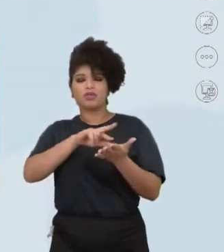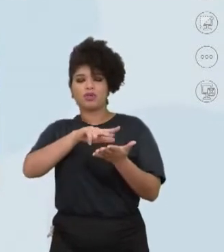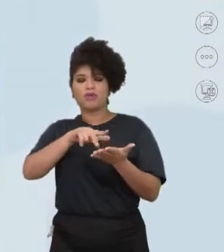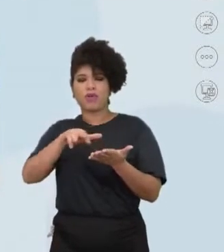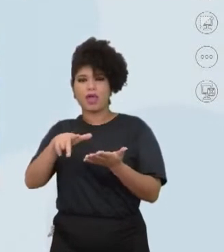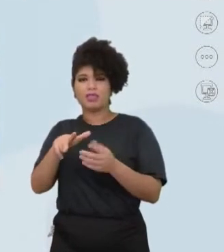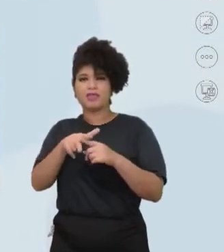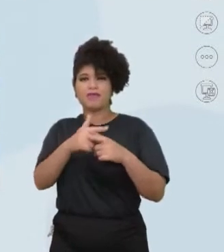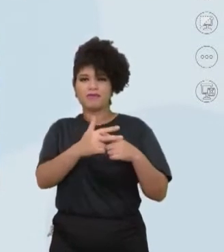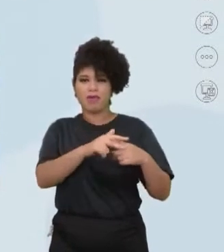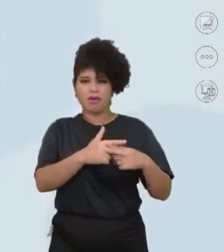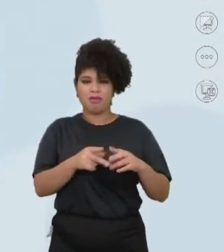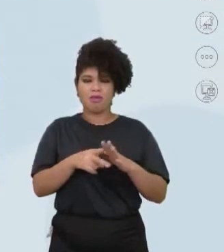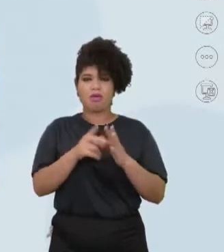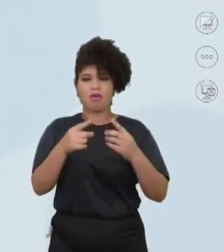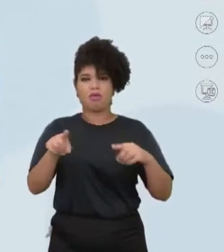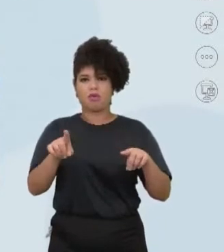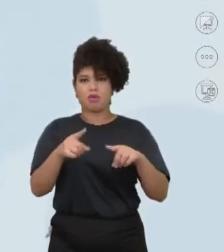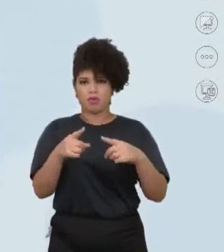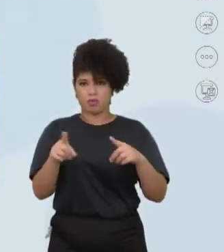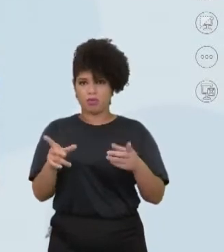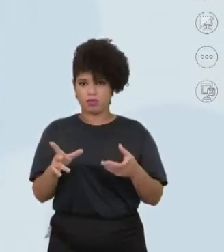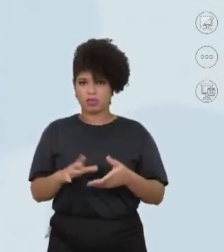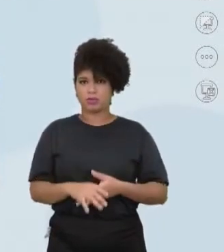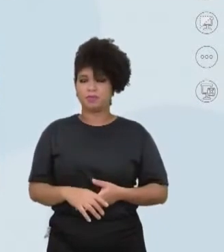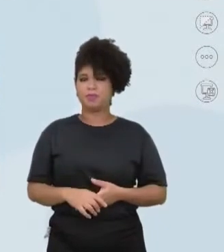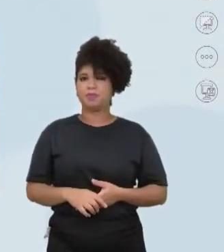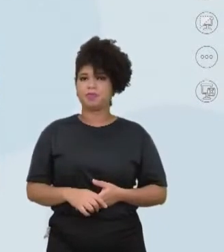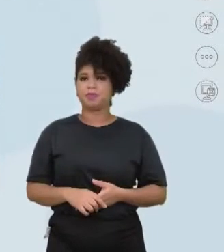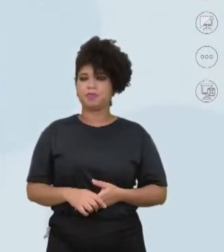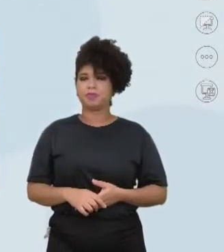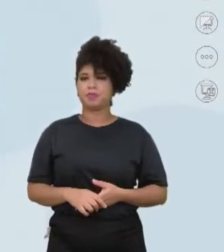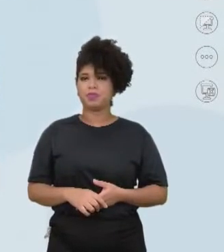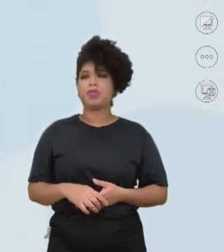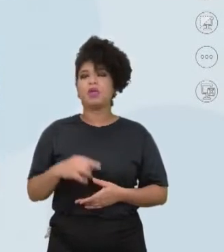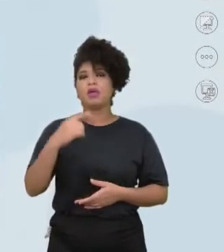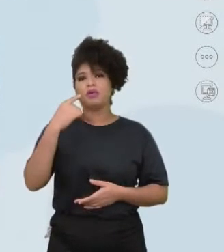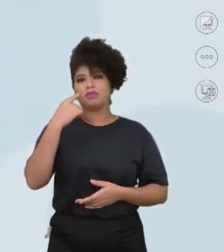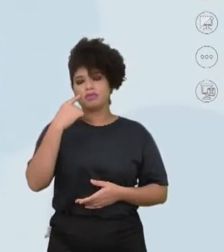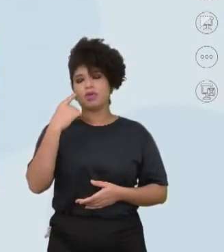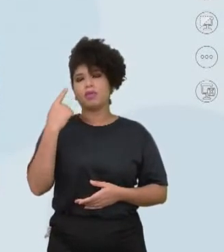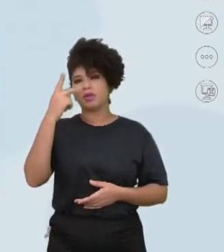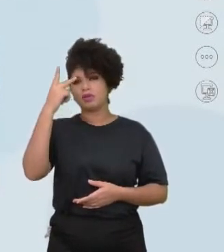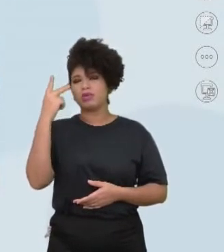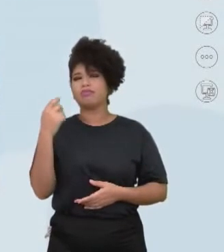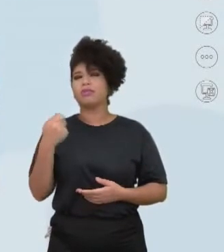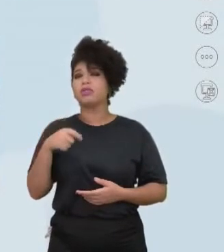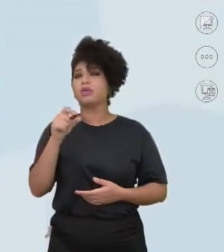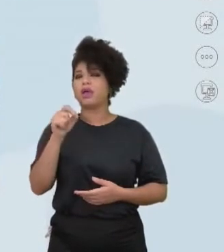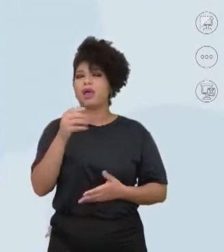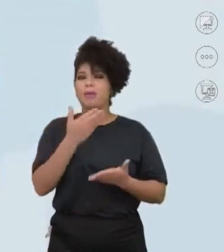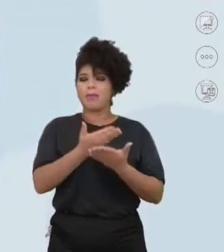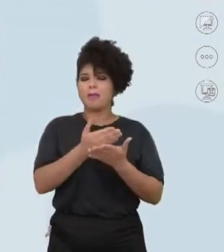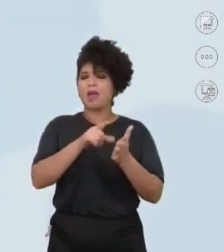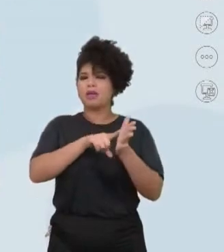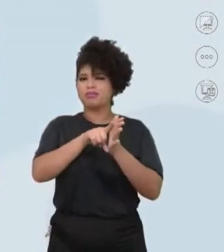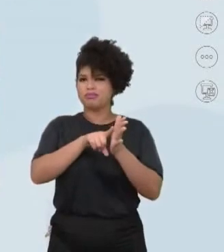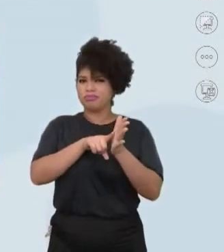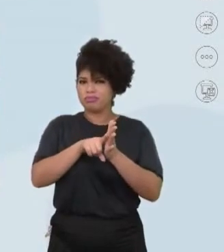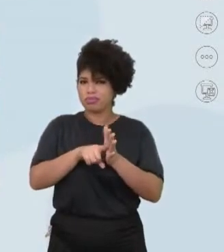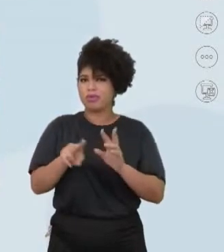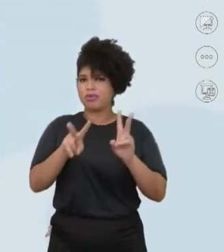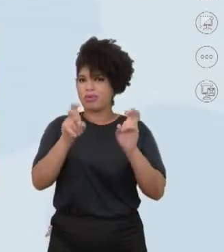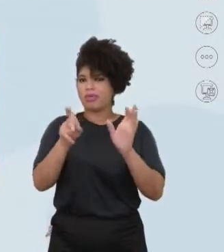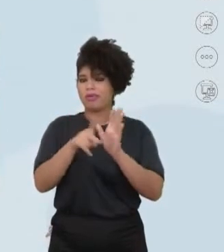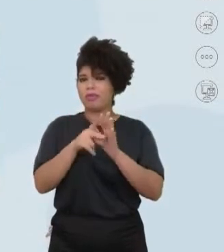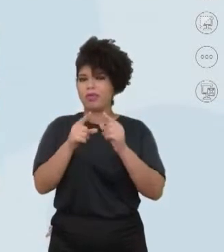Então, gente, claro que além da técnica instrumental, né, o fato da pessoa ter estudado bastante, ter praticado muito,